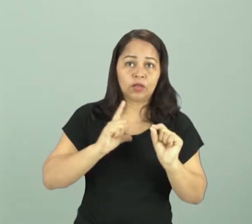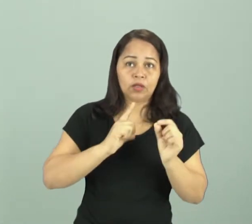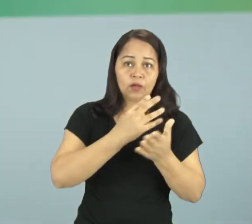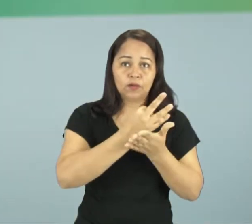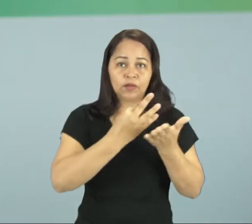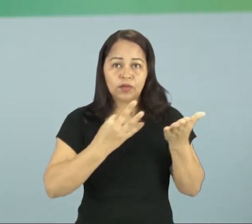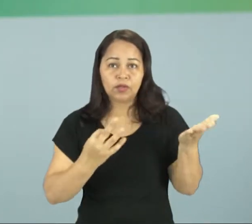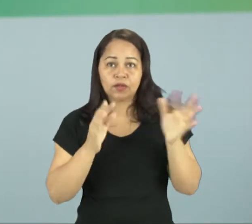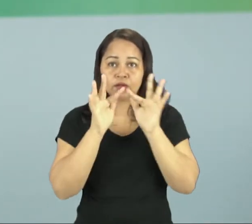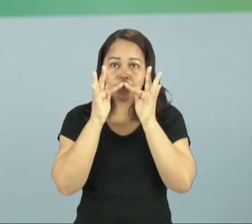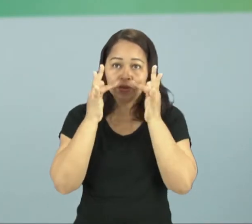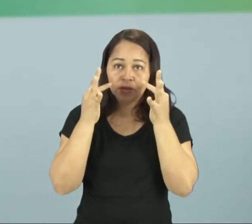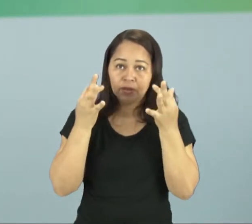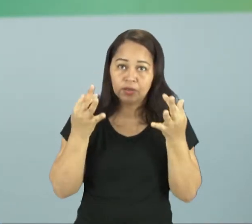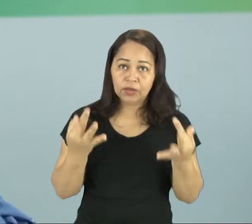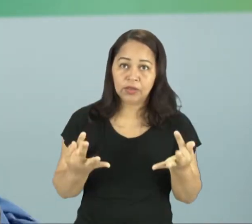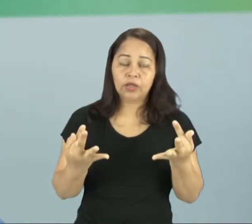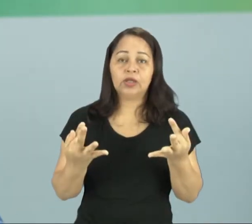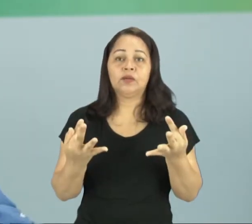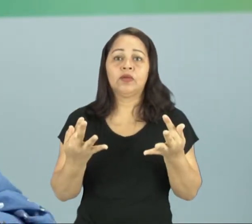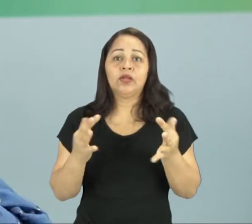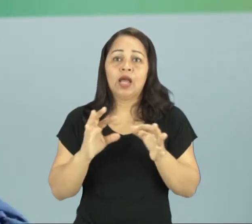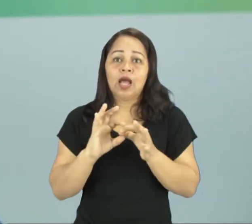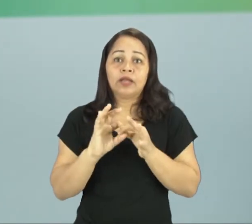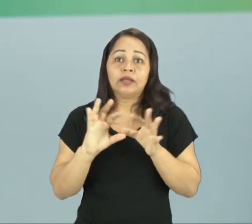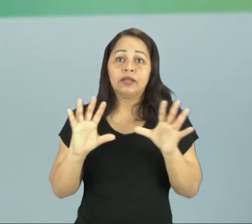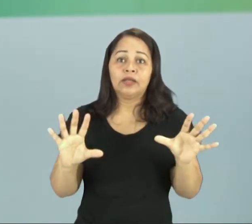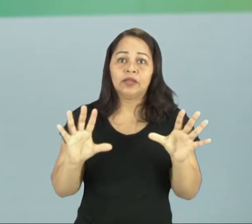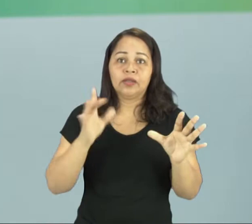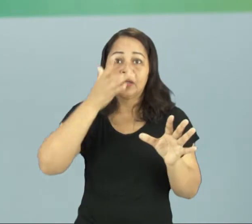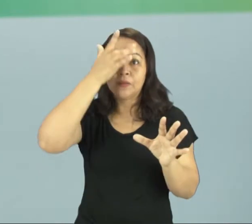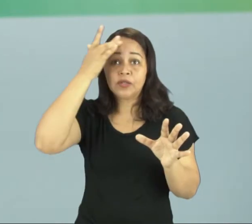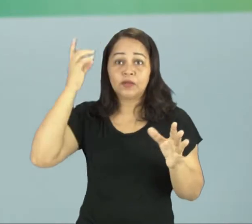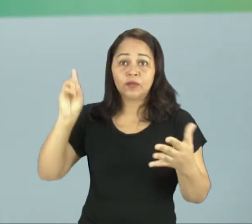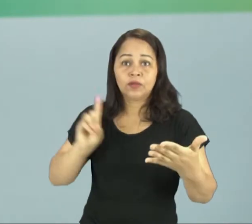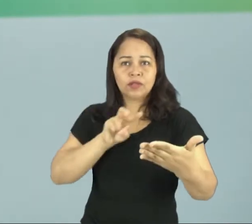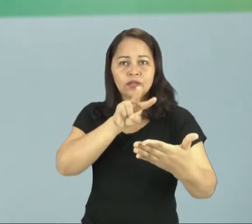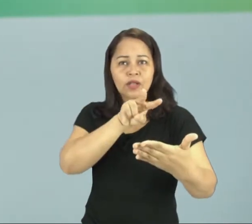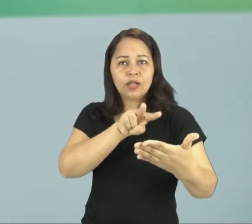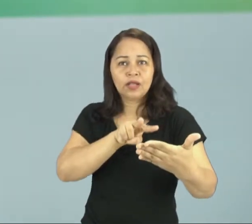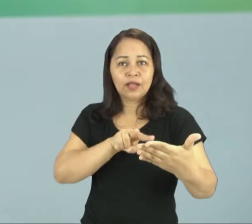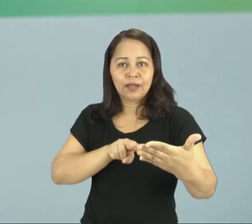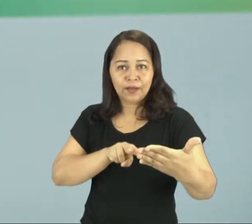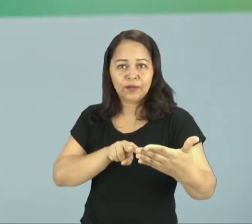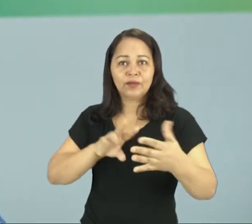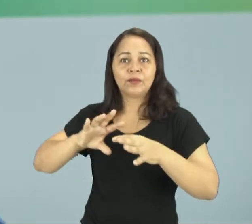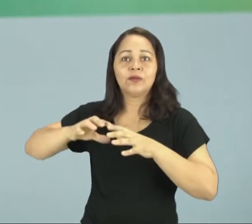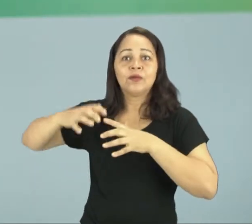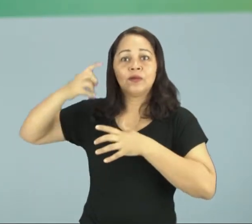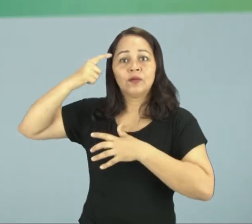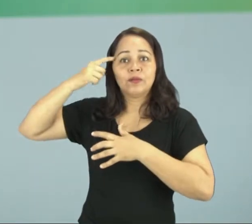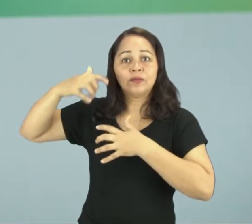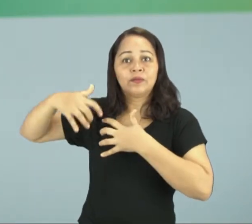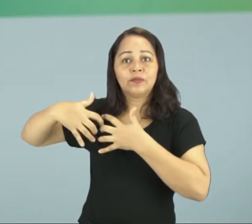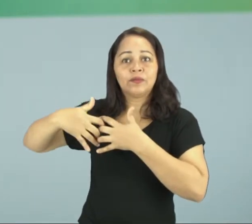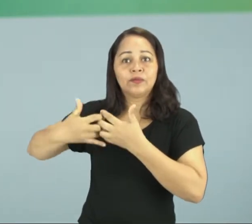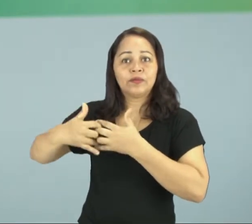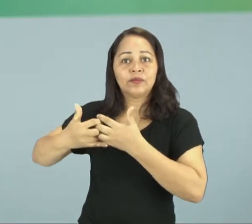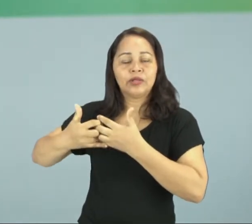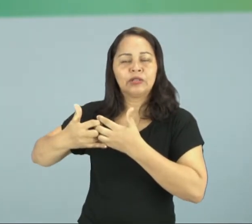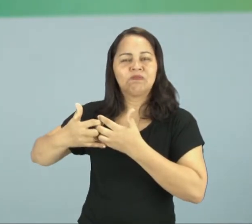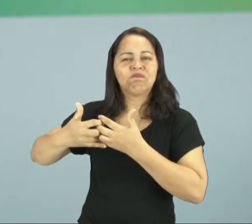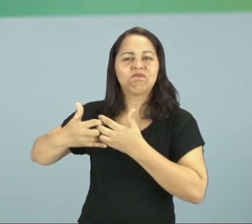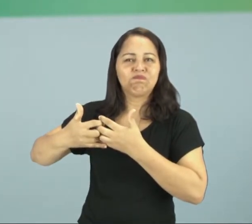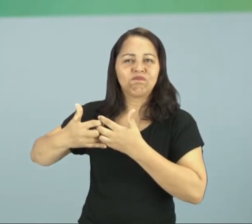mais simples, né? E que permite com que o leitor faça reflexão ou reflita sobre o